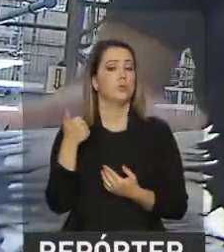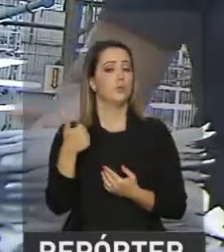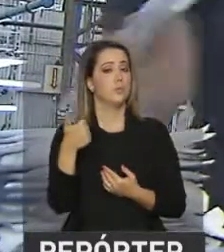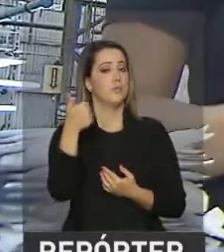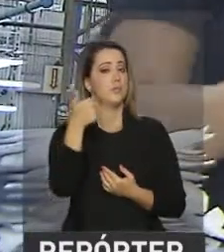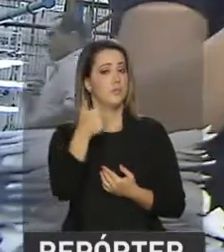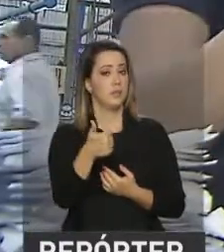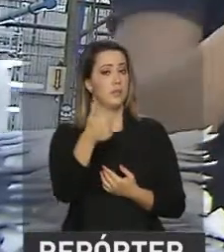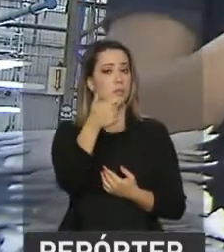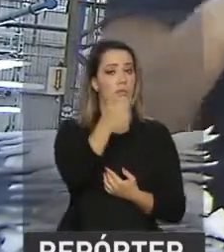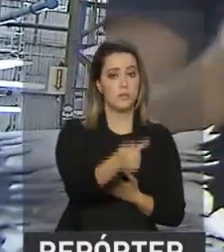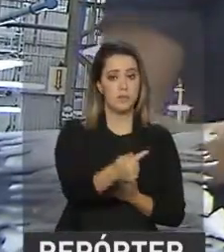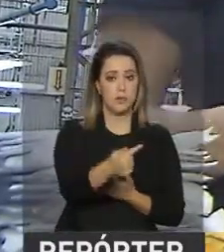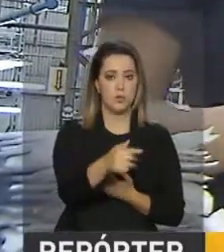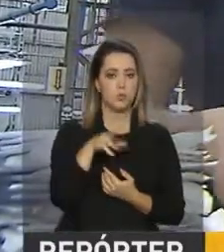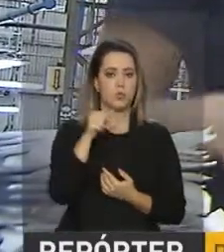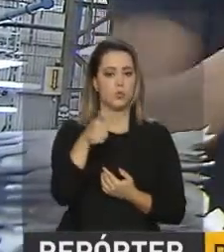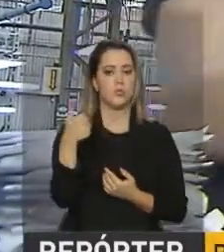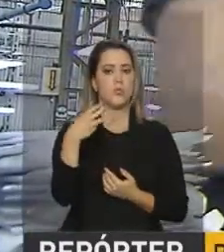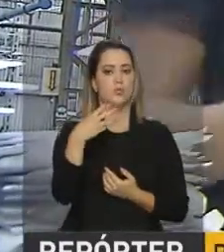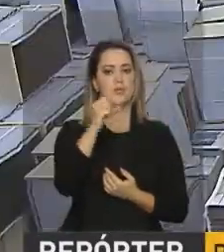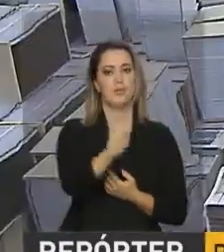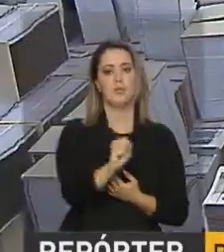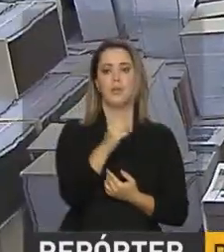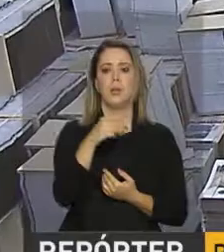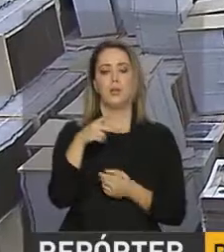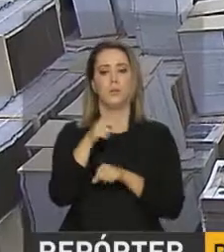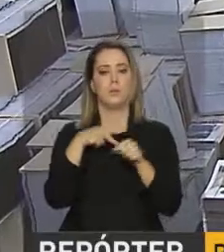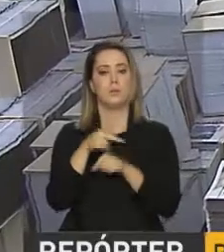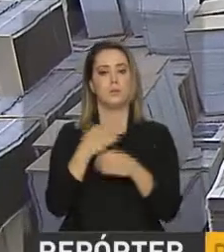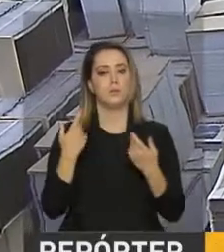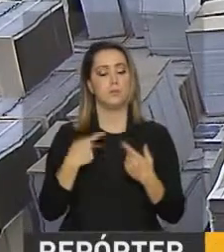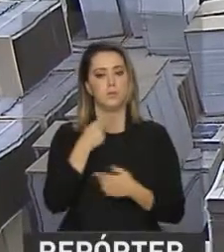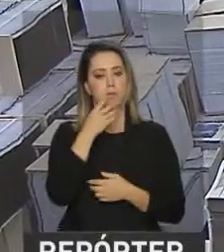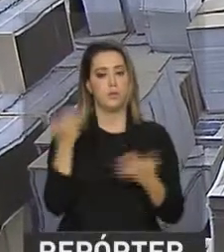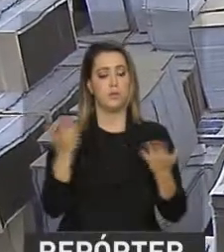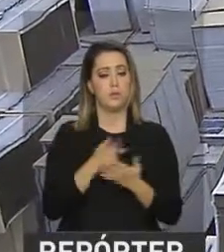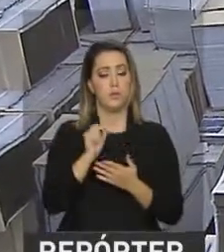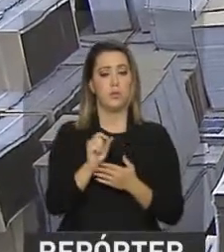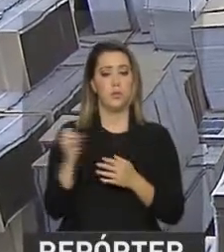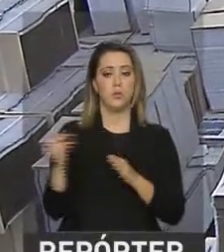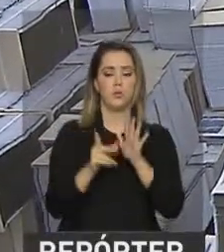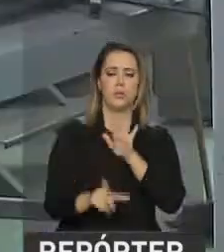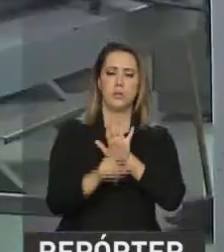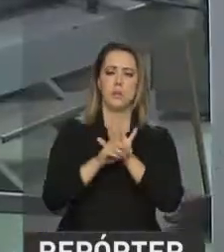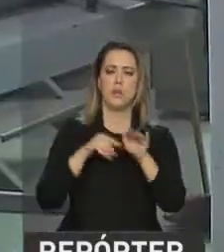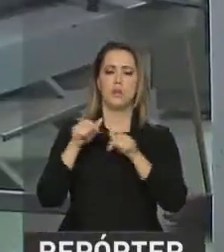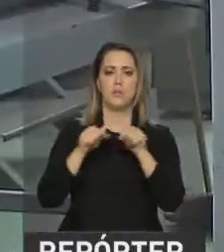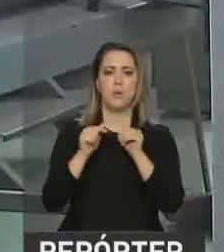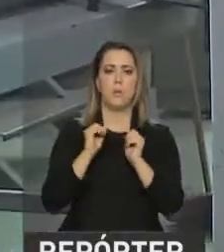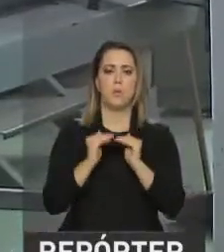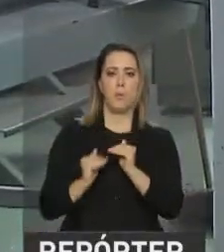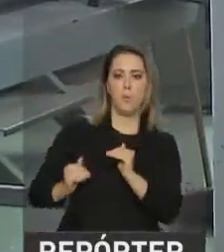117 de um total de 138 países o estudo recente que com a modernização da clt podemos dar um salto